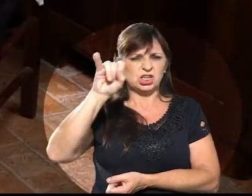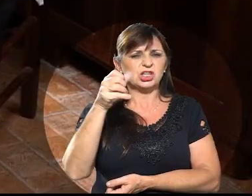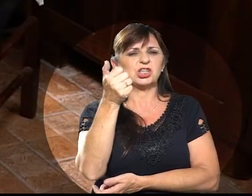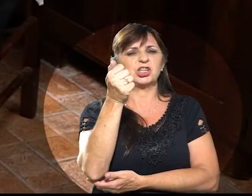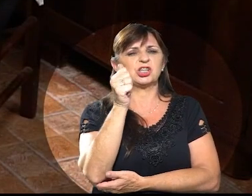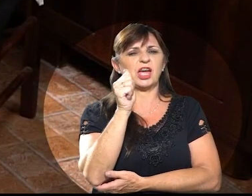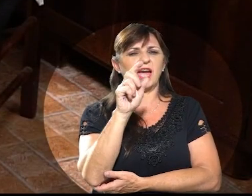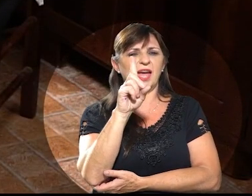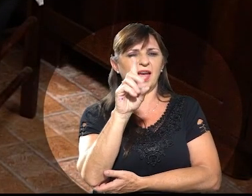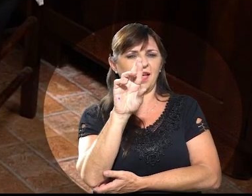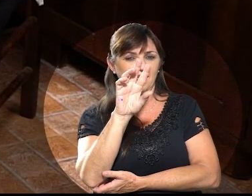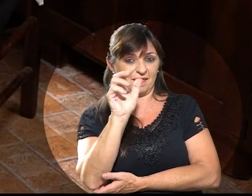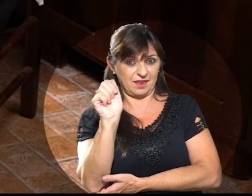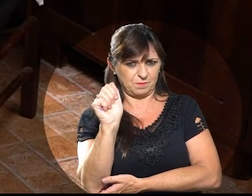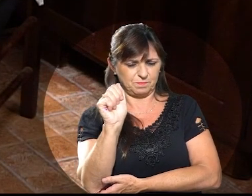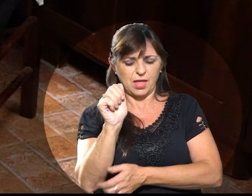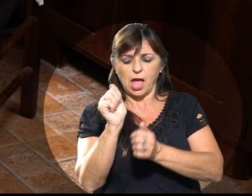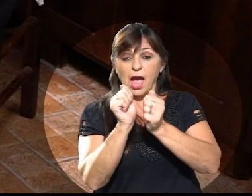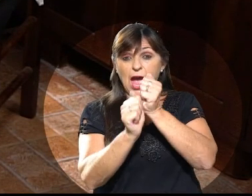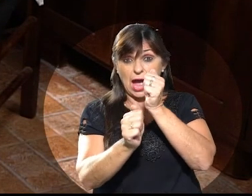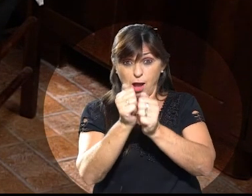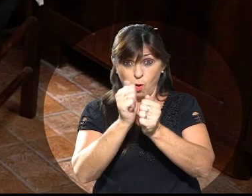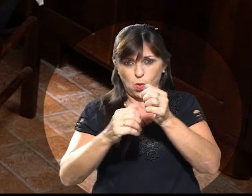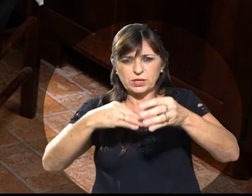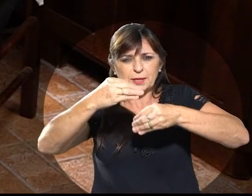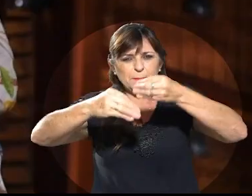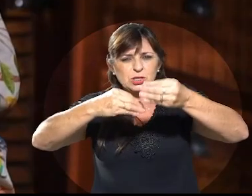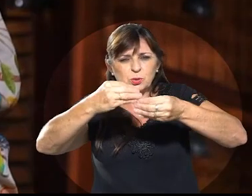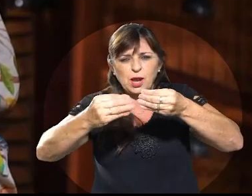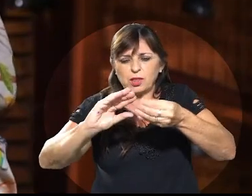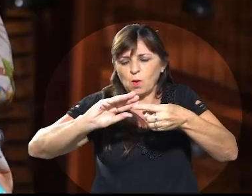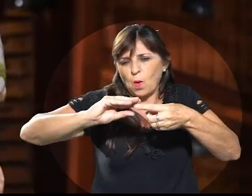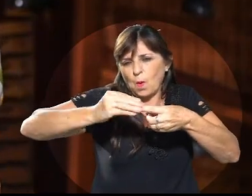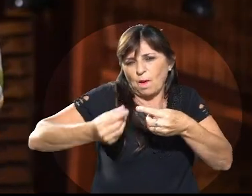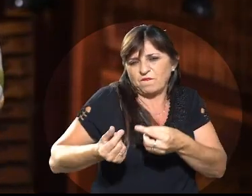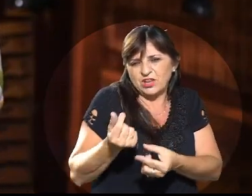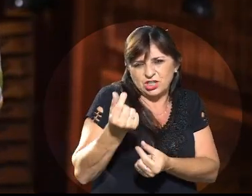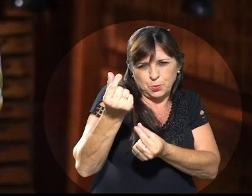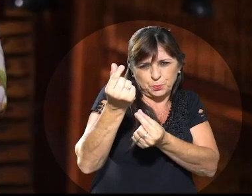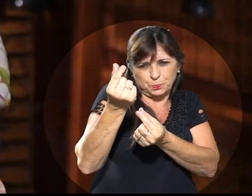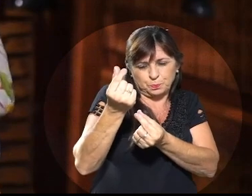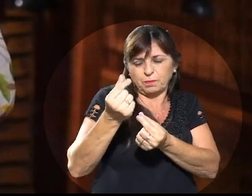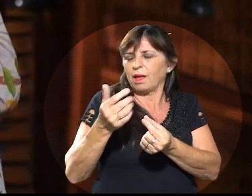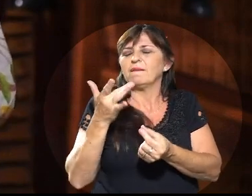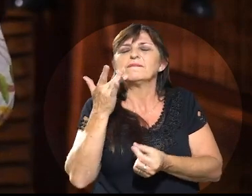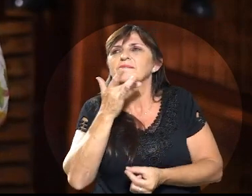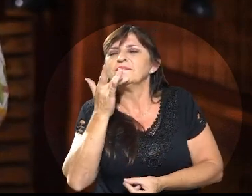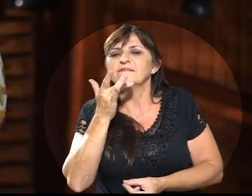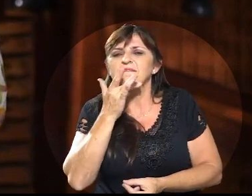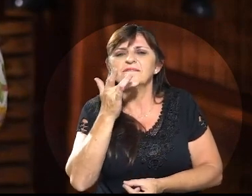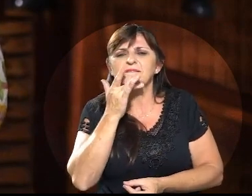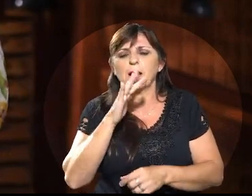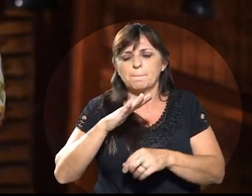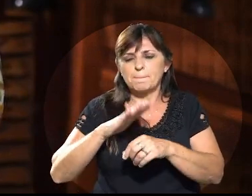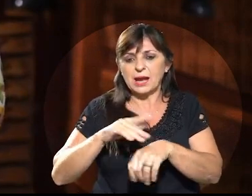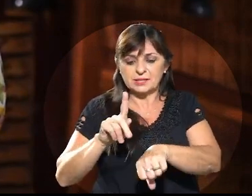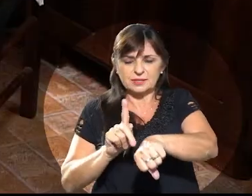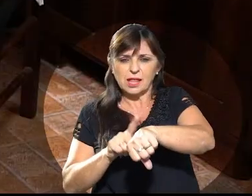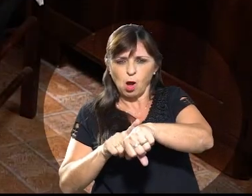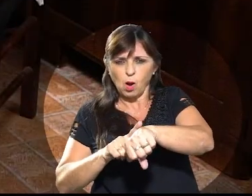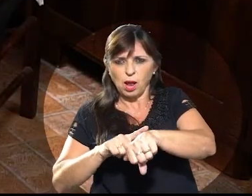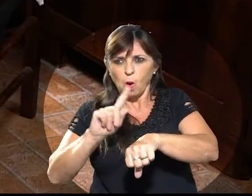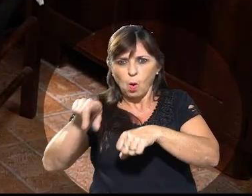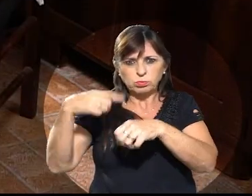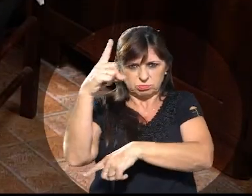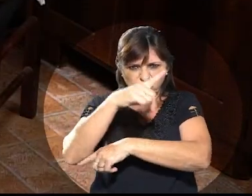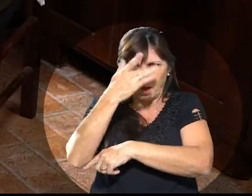fazer e muito gostoso. Eu sempre digo assim, que ele fica melhor até no dia seguinte. Mas é muito, muito gostoso. Então vamos